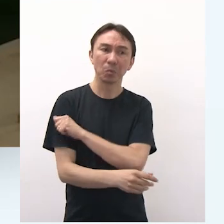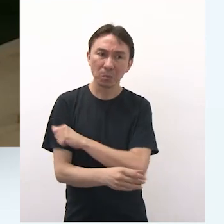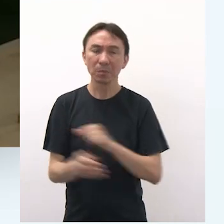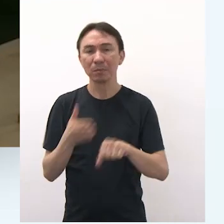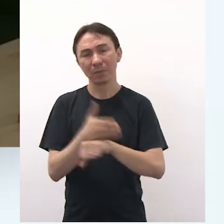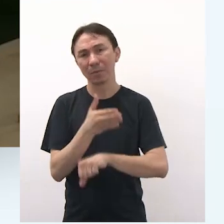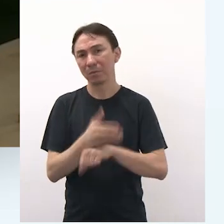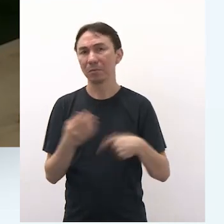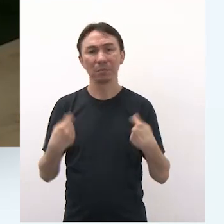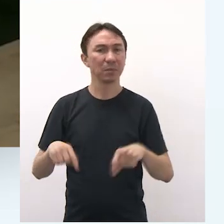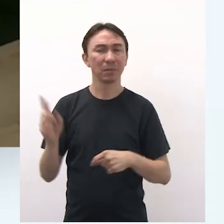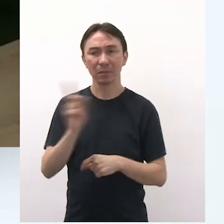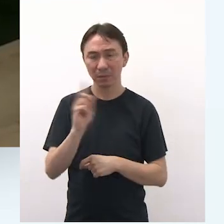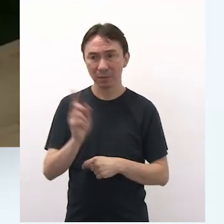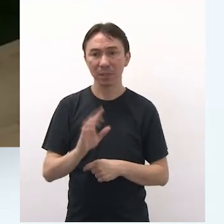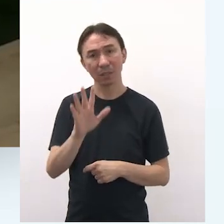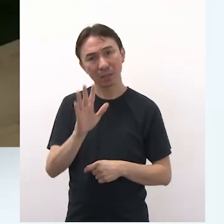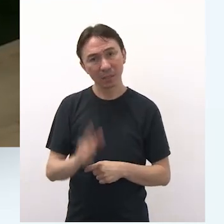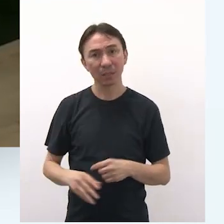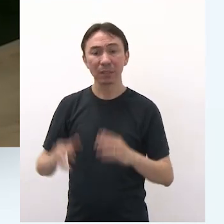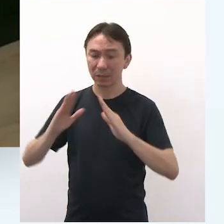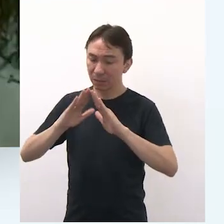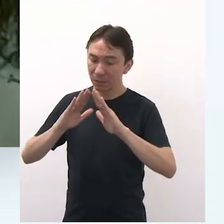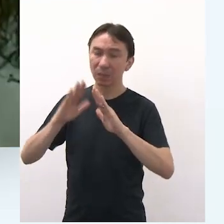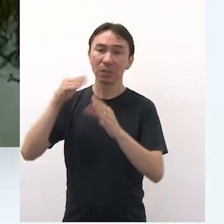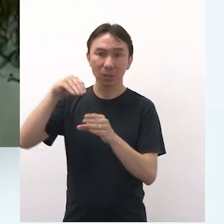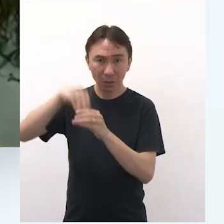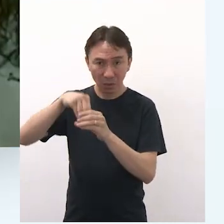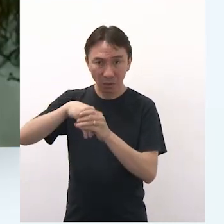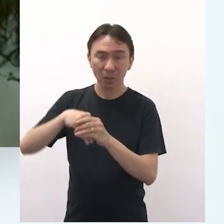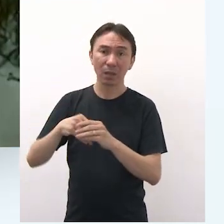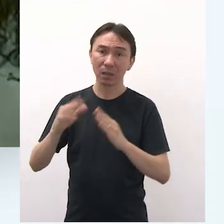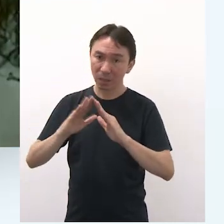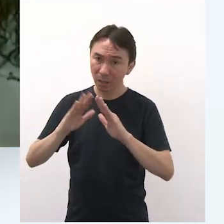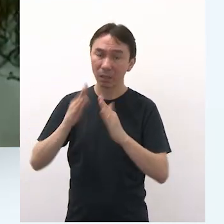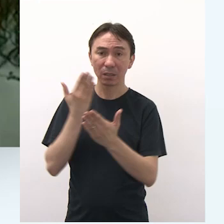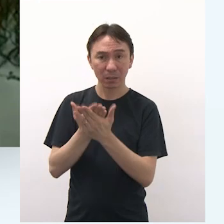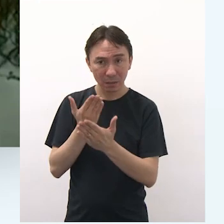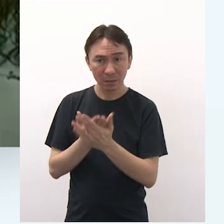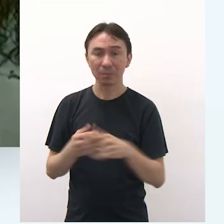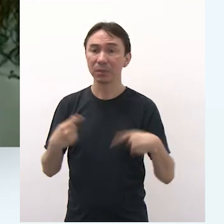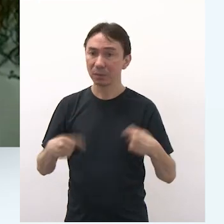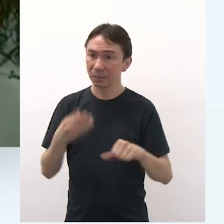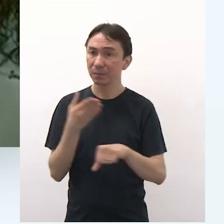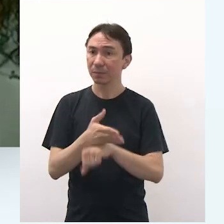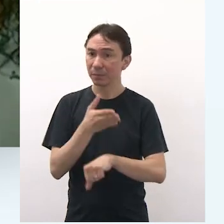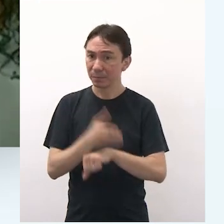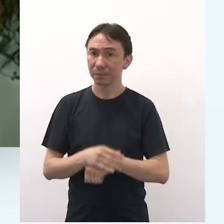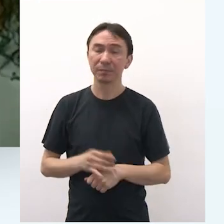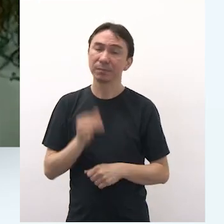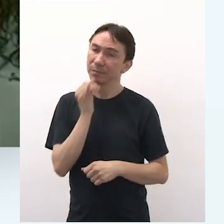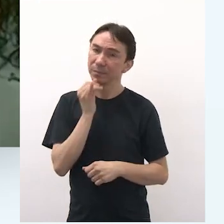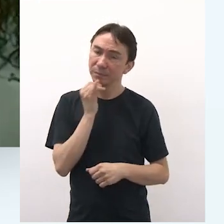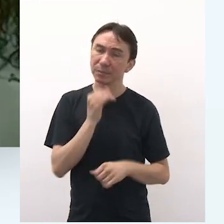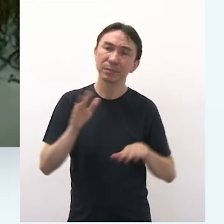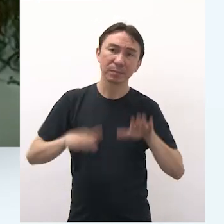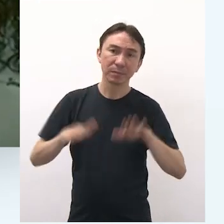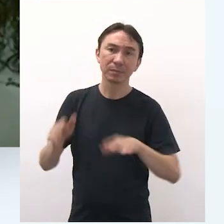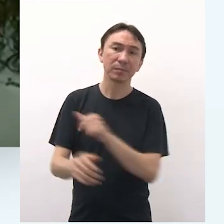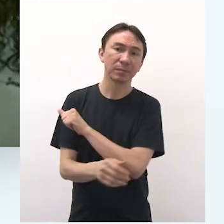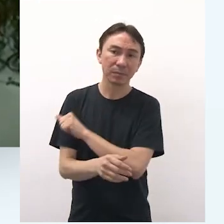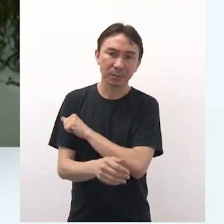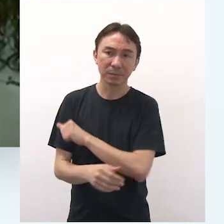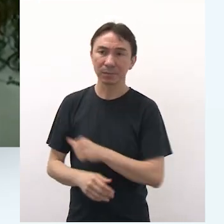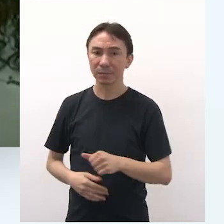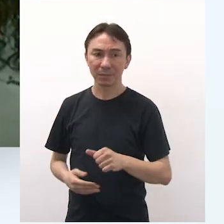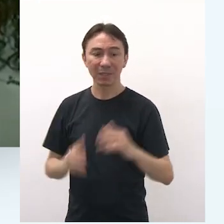participando das atividades que acontecem dentro da escola. Cito o exemplo de um aluno que às vezes não pode vir para a escola, só que a